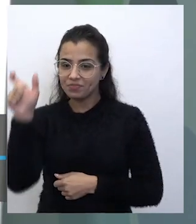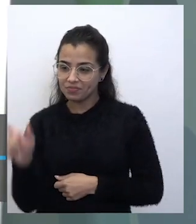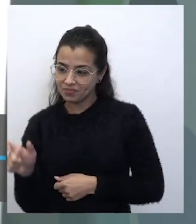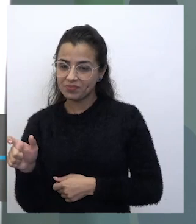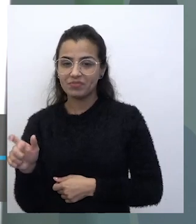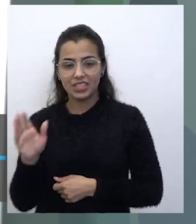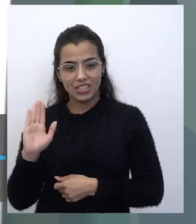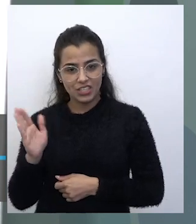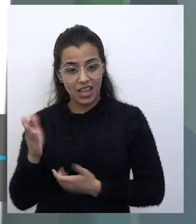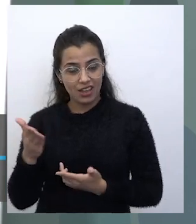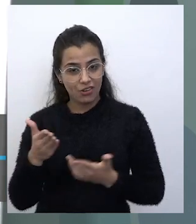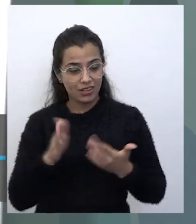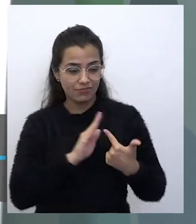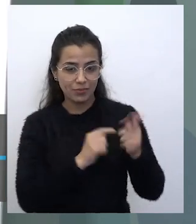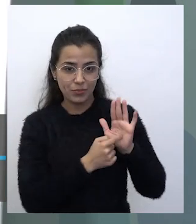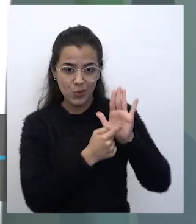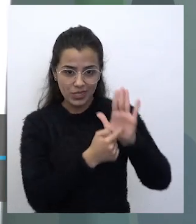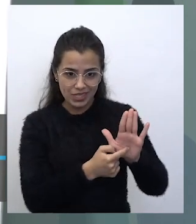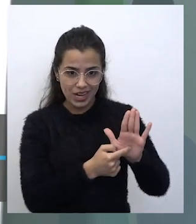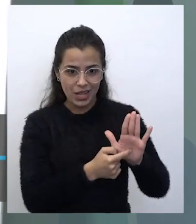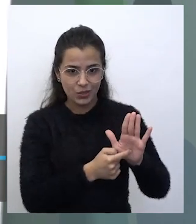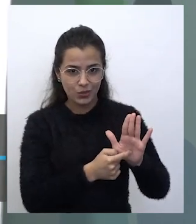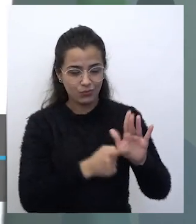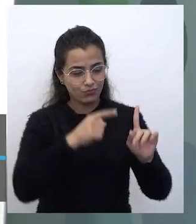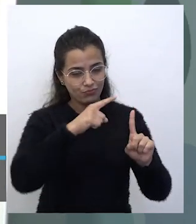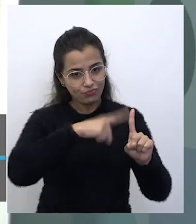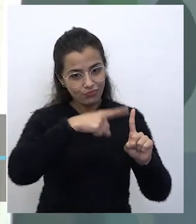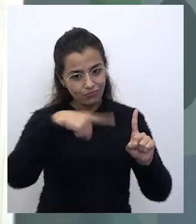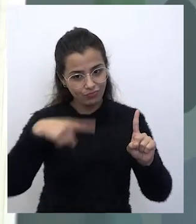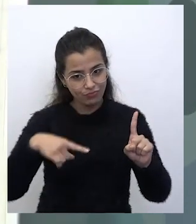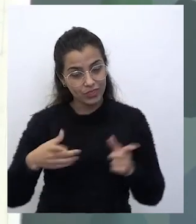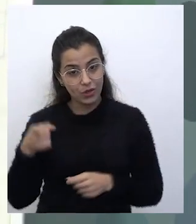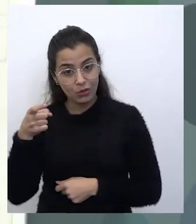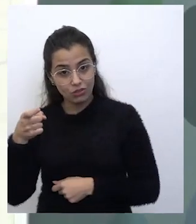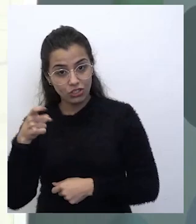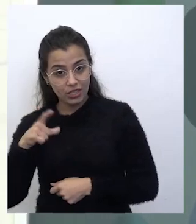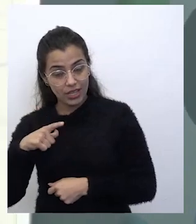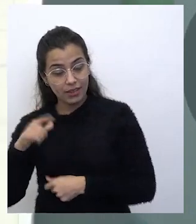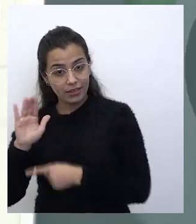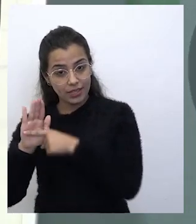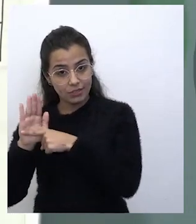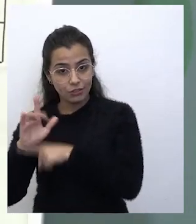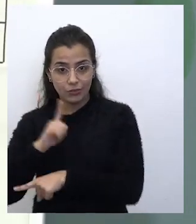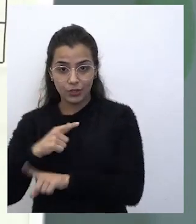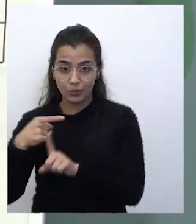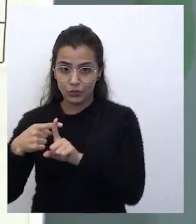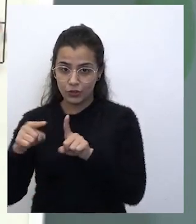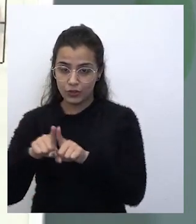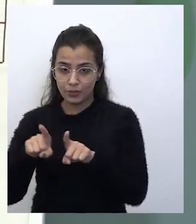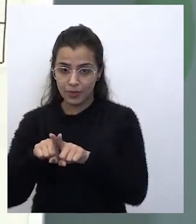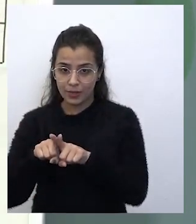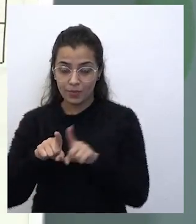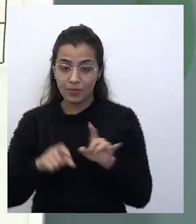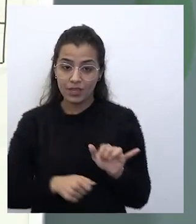a gente vai representar no plano. Como eu falei para vocês, no X a gente tem negativo e positivo, então fui para os dois lados aqui. E no Y só tem